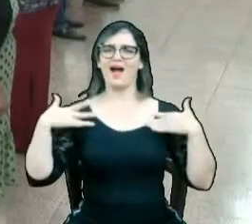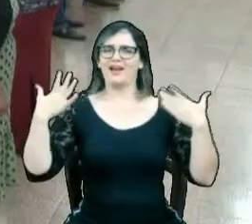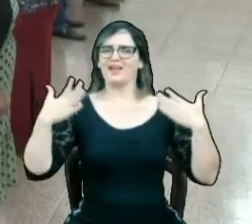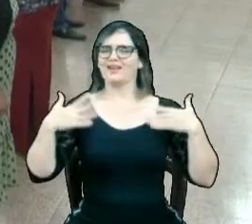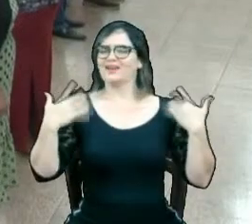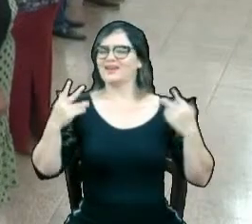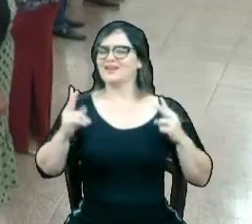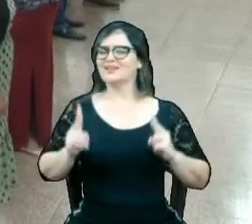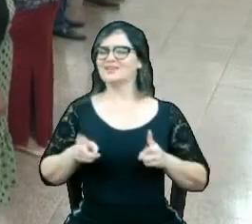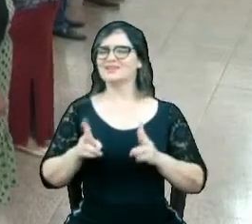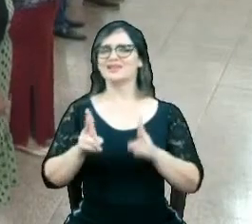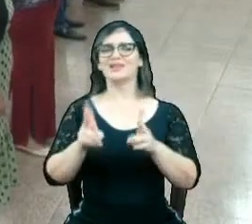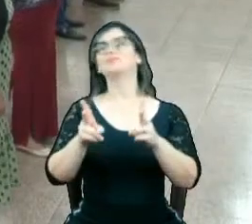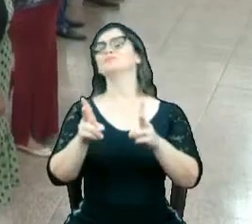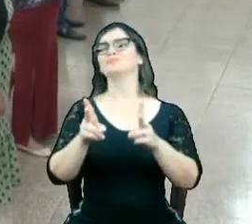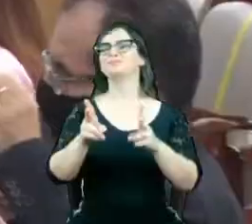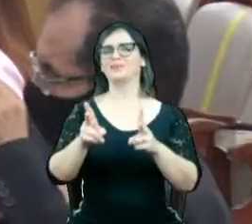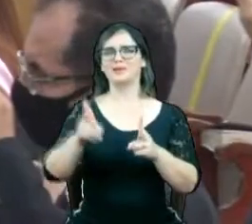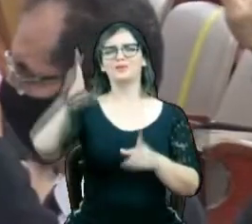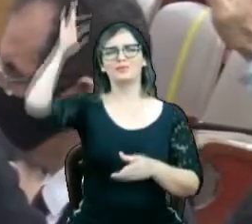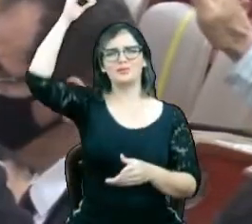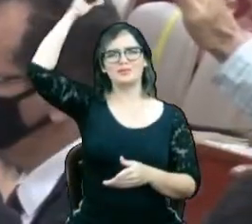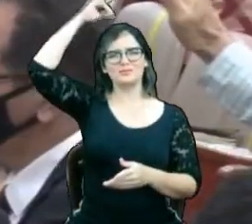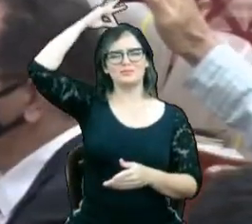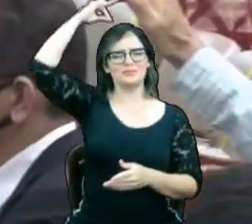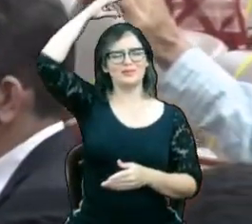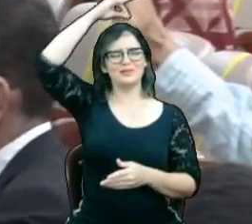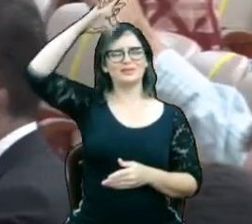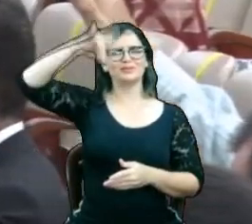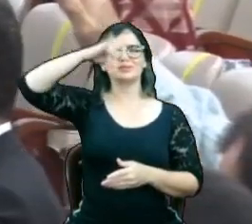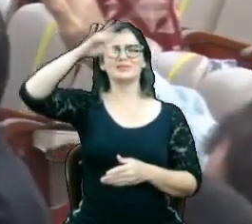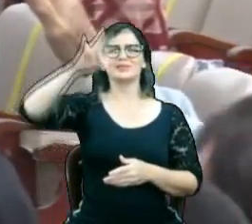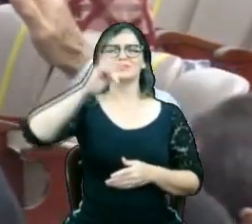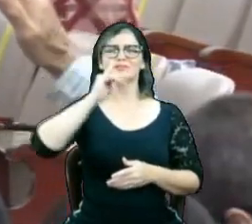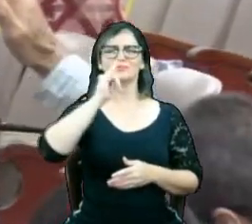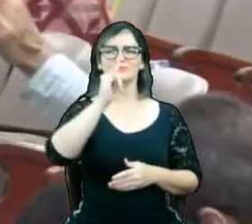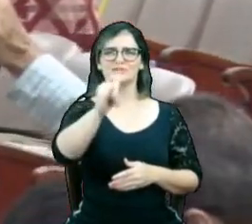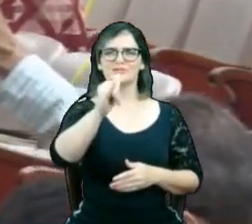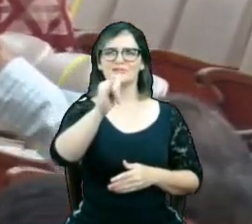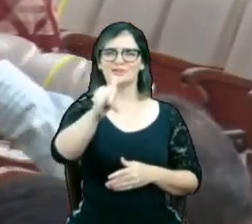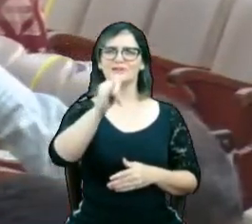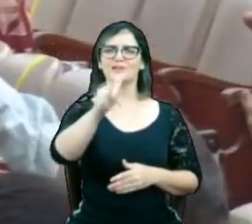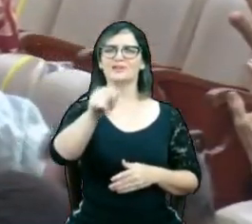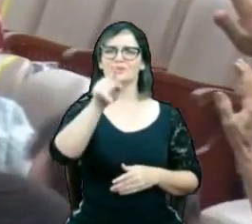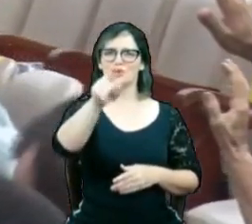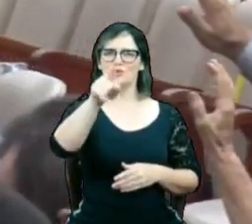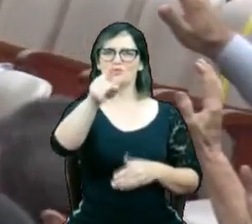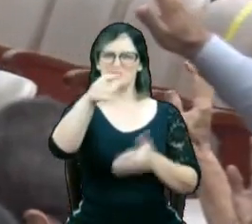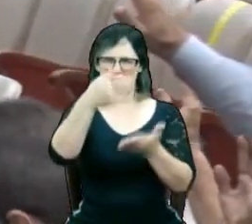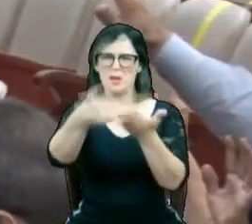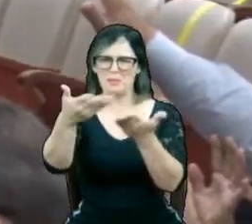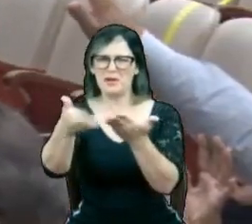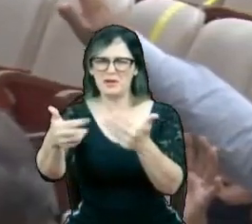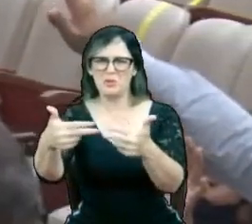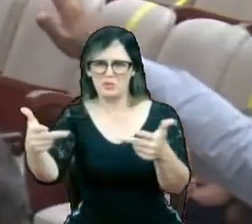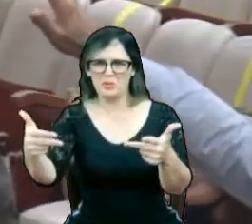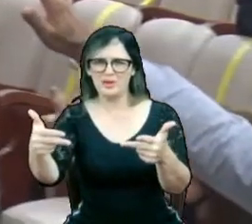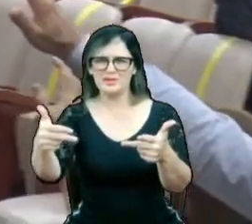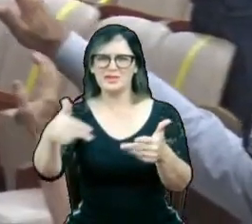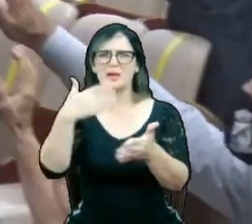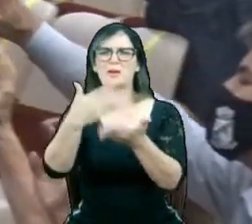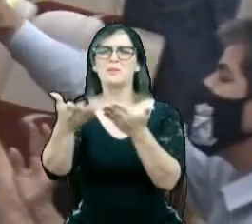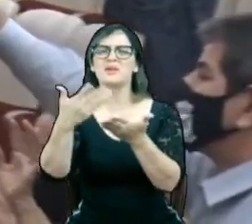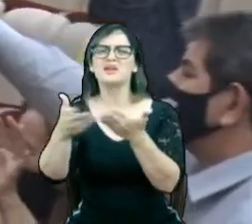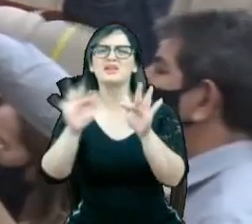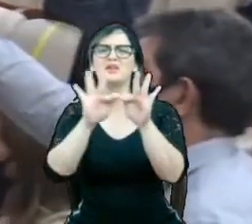e se nesta noite o Espírito Santo tem falado com alguém que perdeu algo da sua caminhada espiritual ele que ia terrestre tu ir hoje